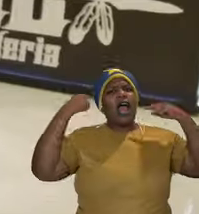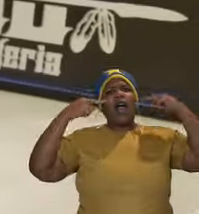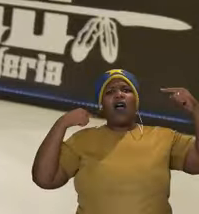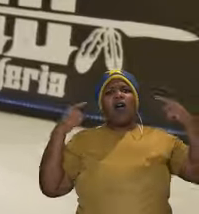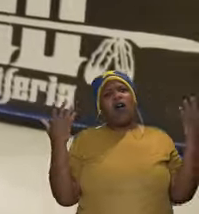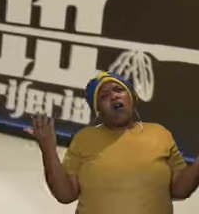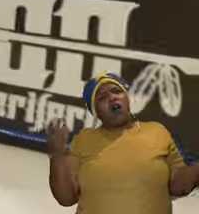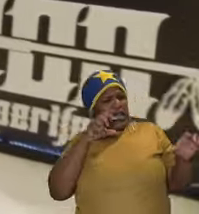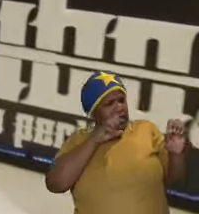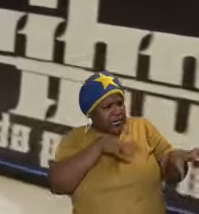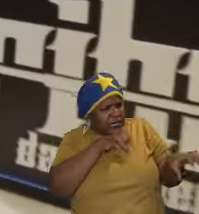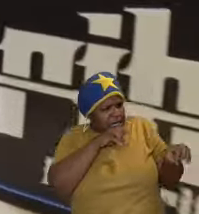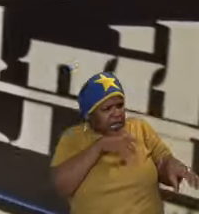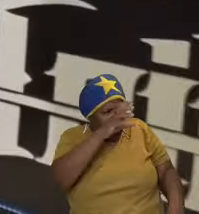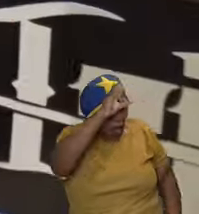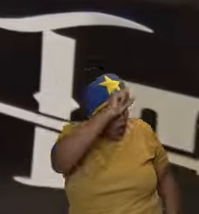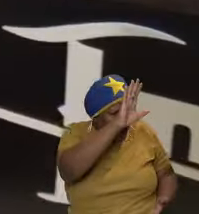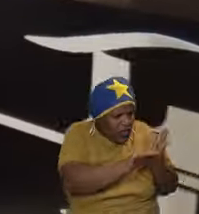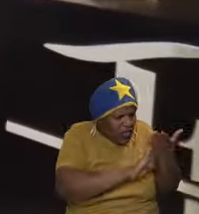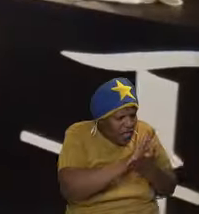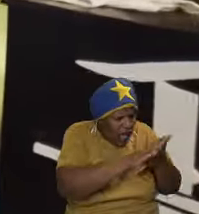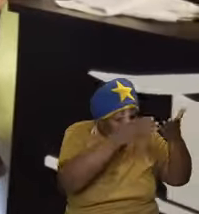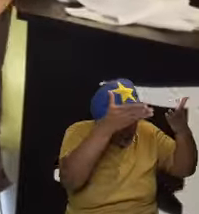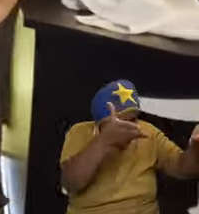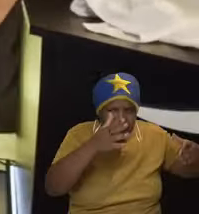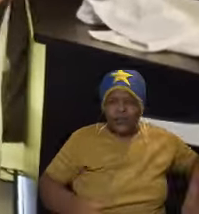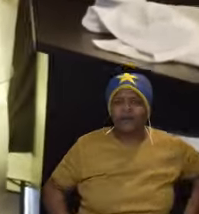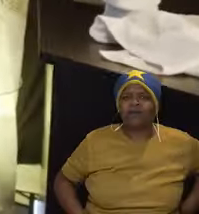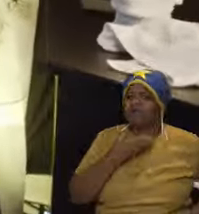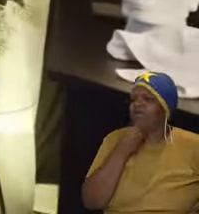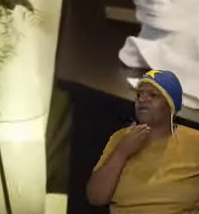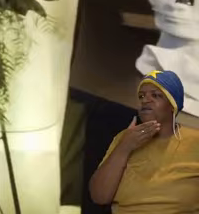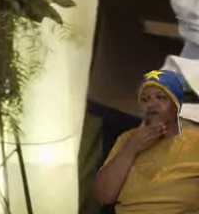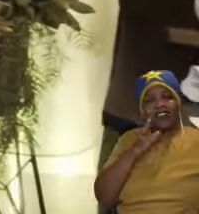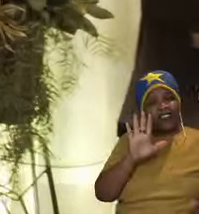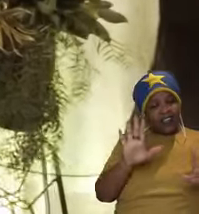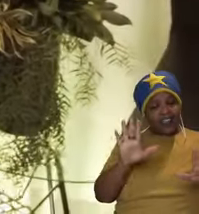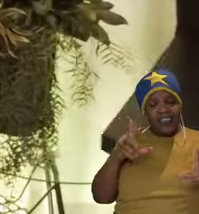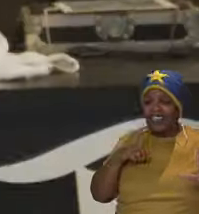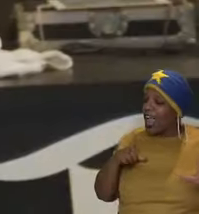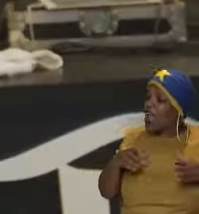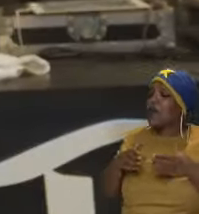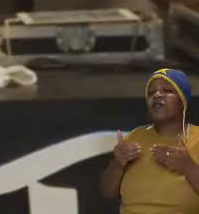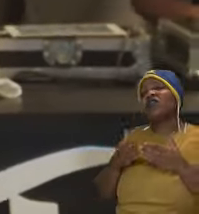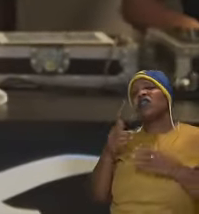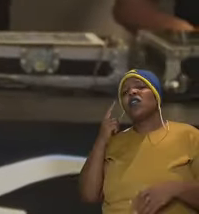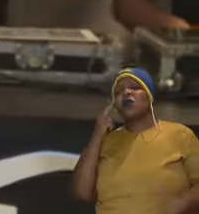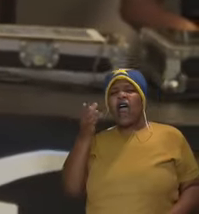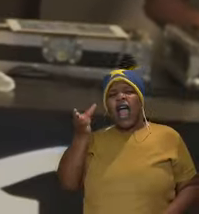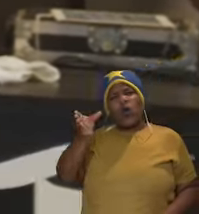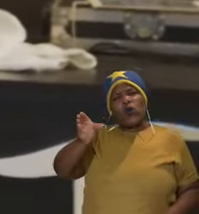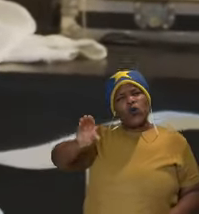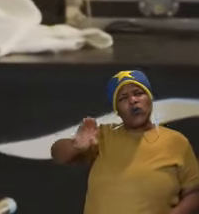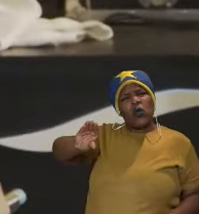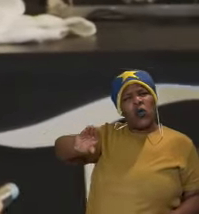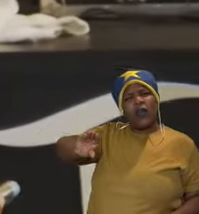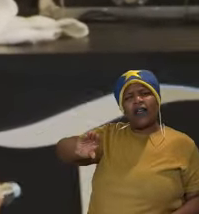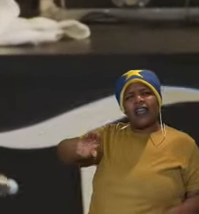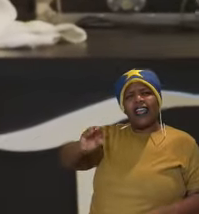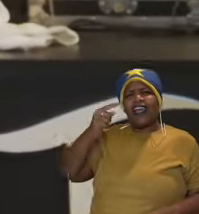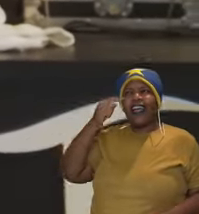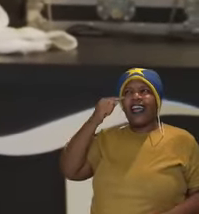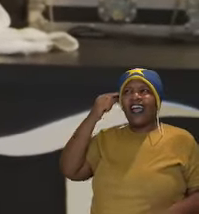Não cumpri nada de tudo que eu ensinei. Esse menino tem juízo, não. A vizinhança tá pedindo pra baixar o som. E o olho